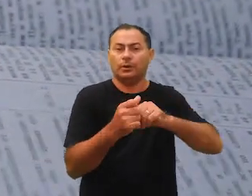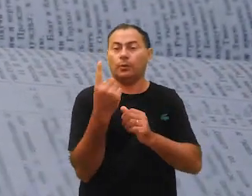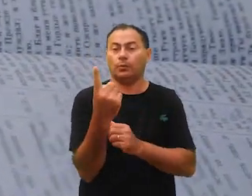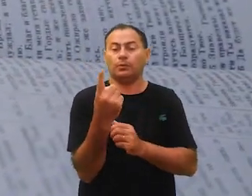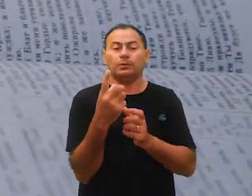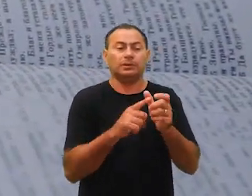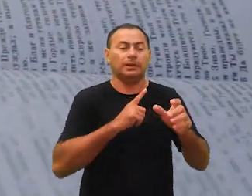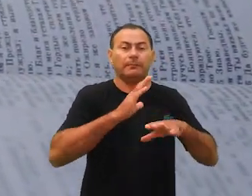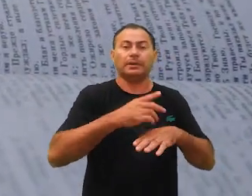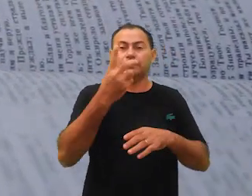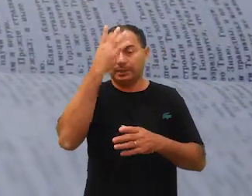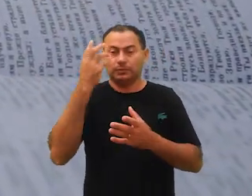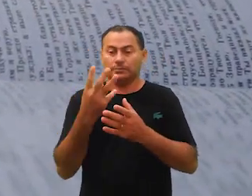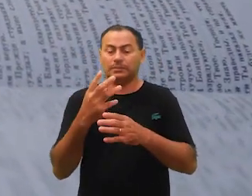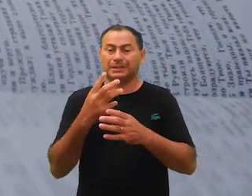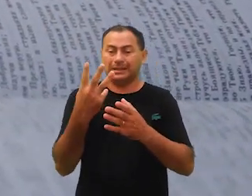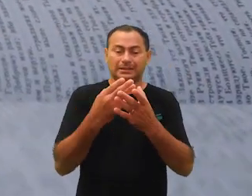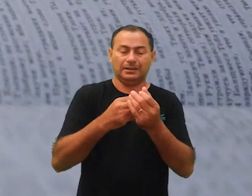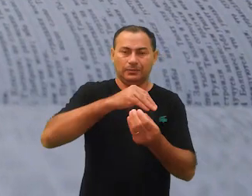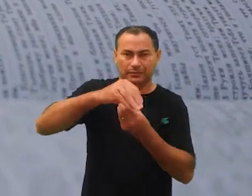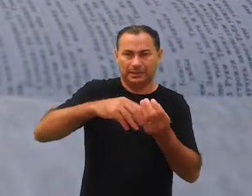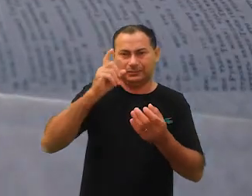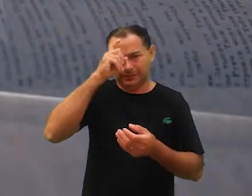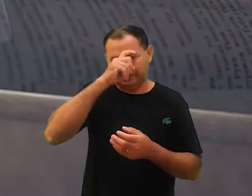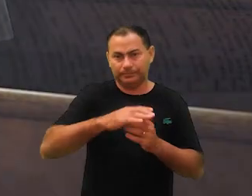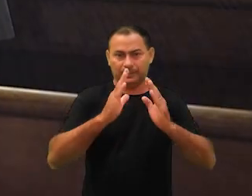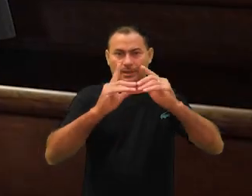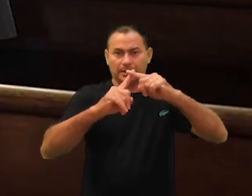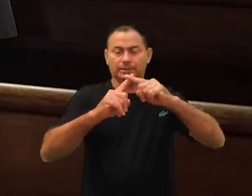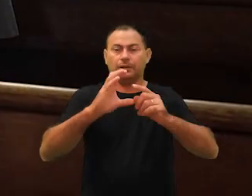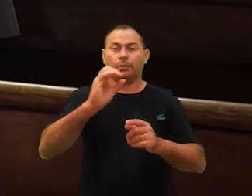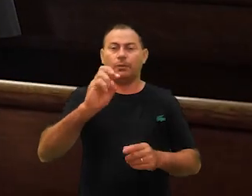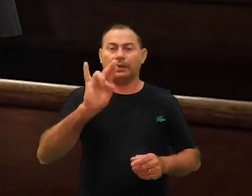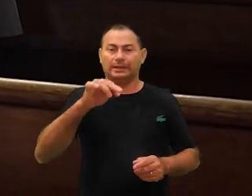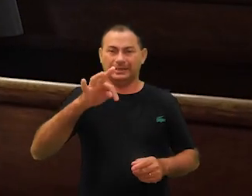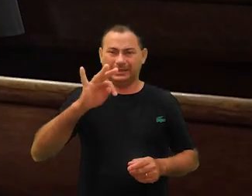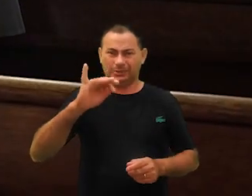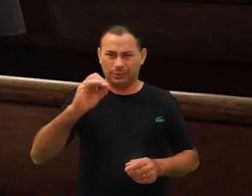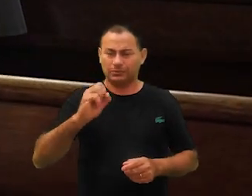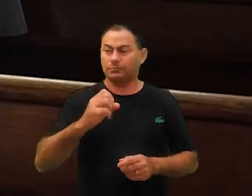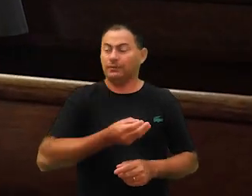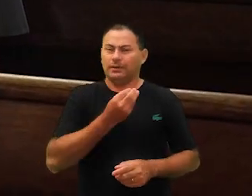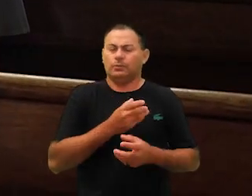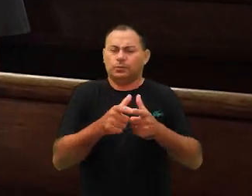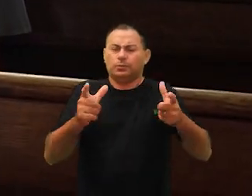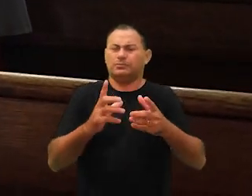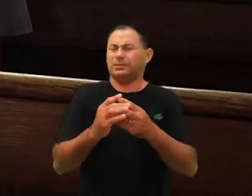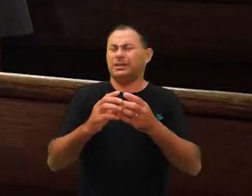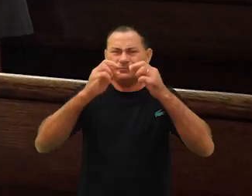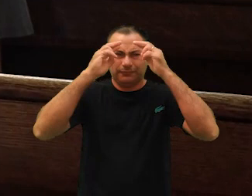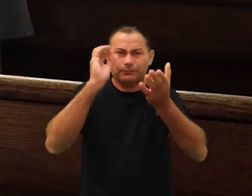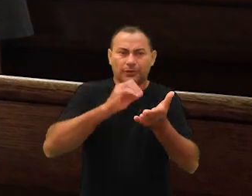se tornem um se houver mais alguém envolvido. A igreja de Corinto tinha vivido sob grande